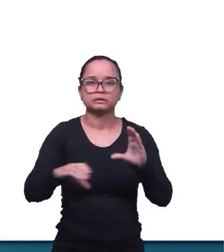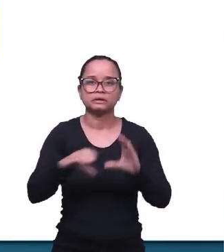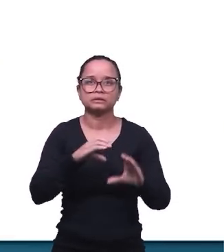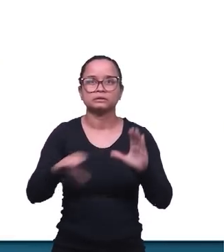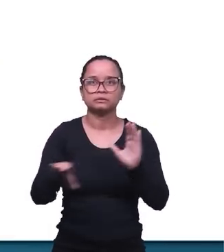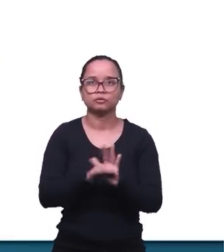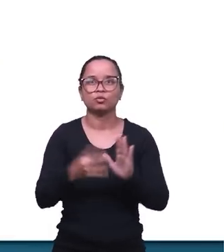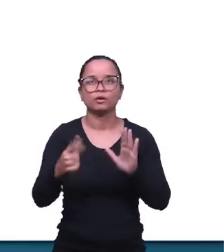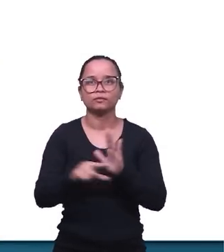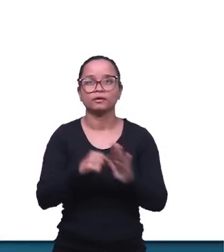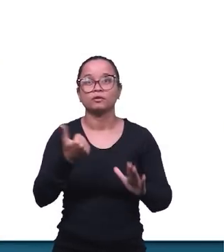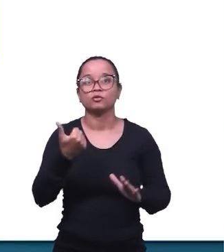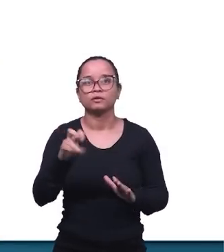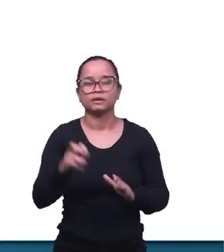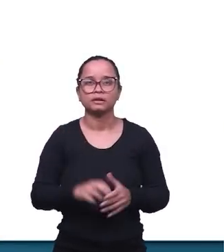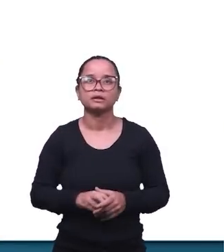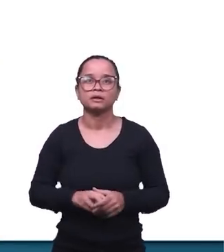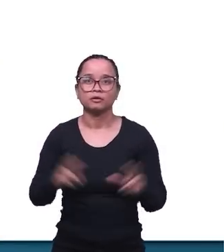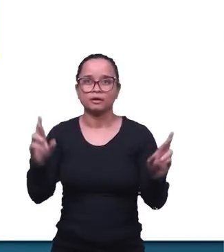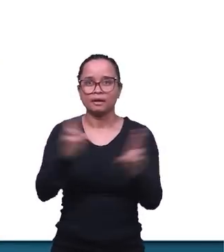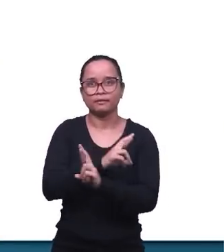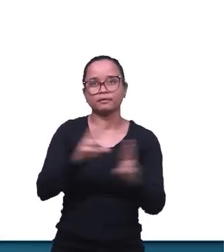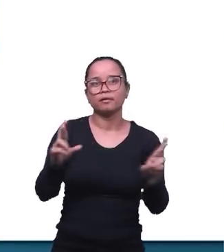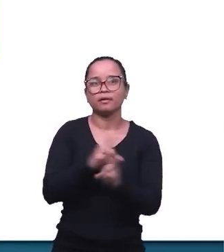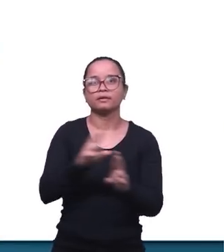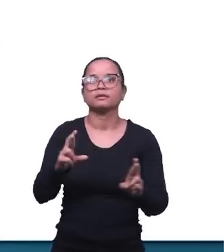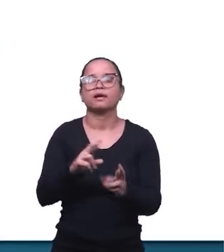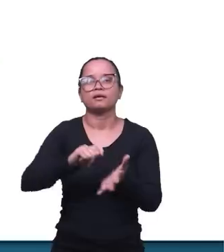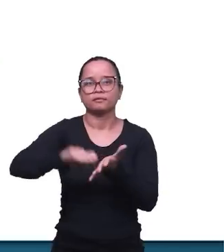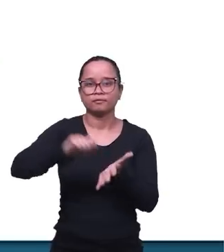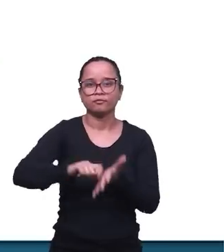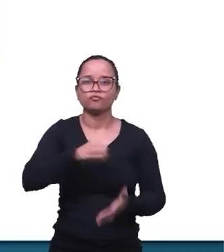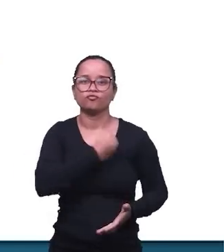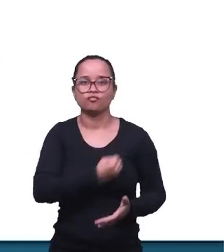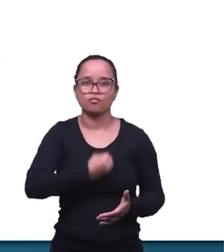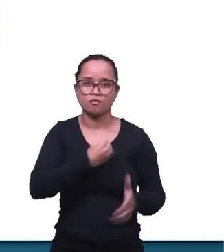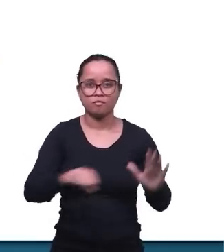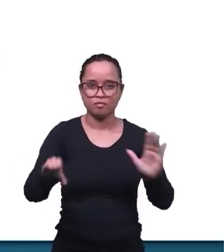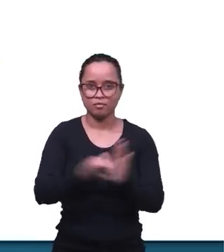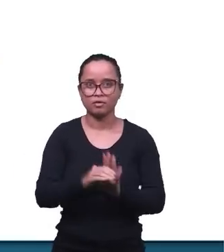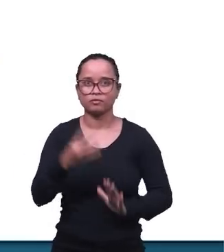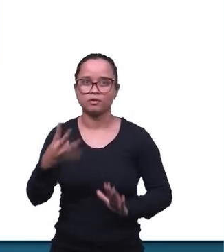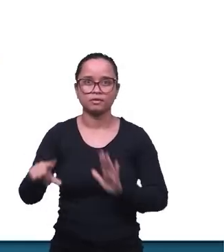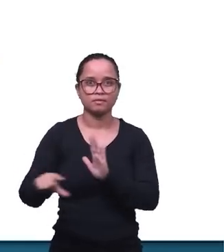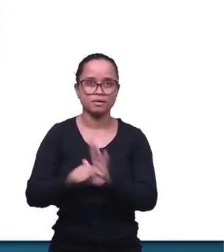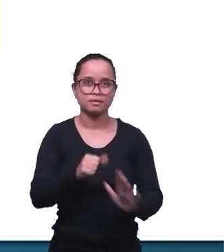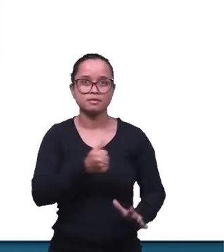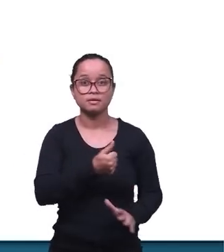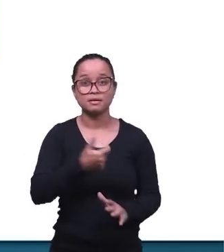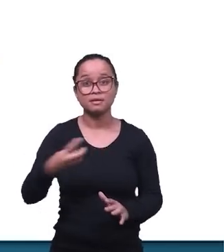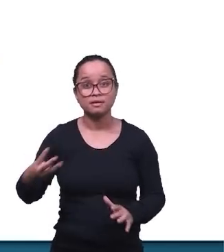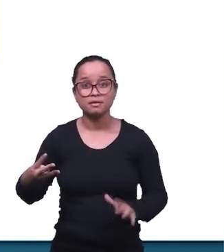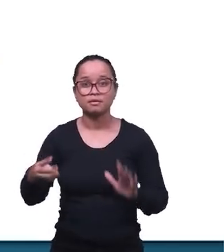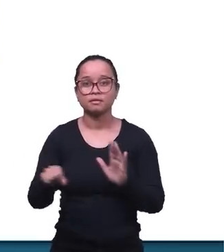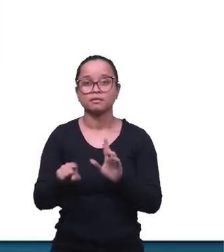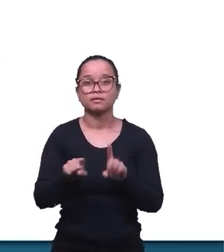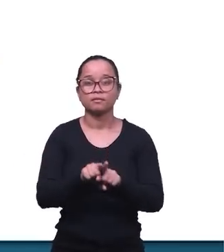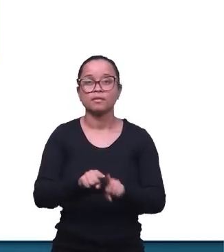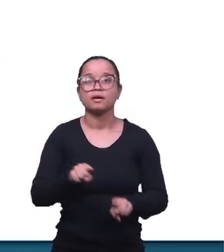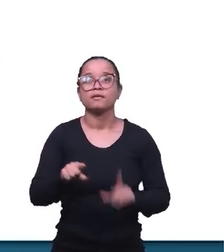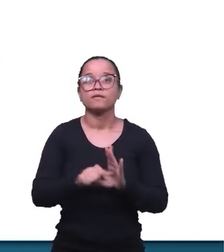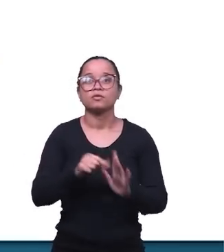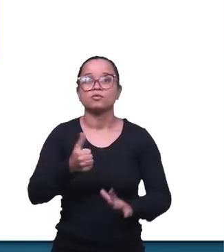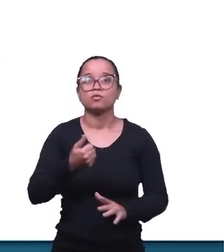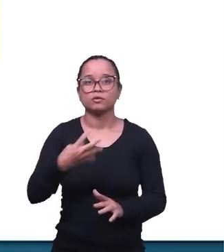15, faça uma relação com o que está escrito em João capítulo 4, versos 13 e